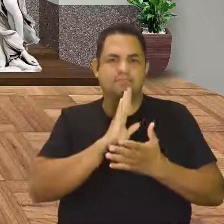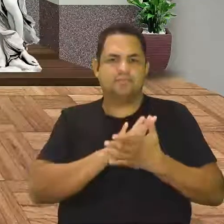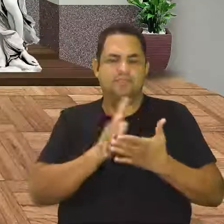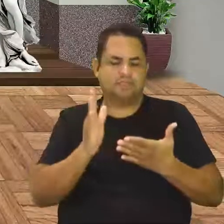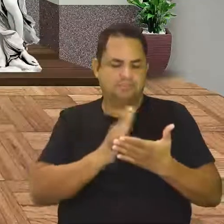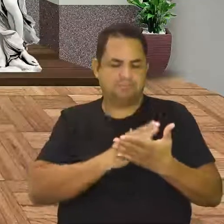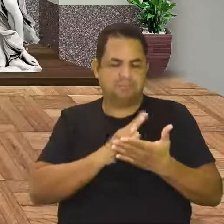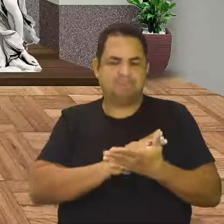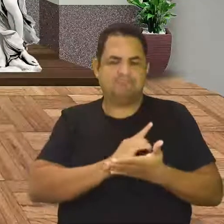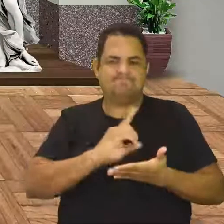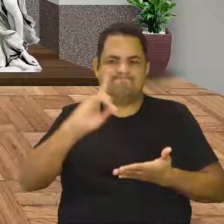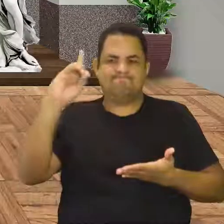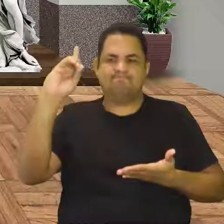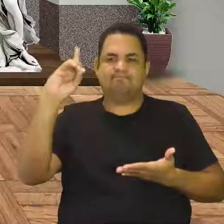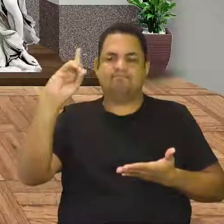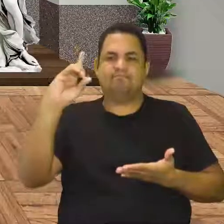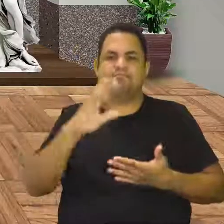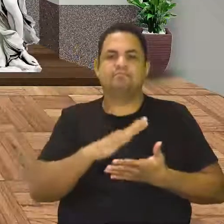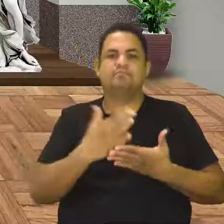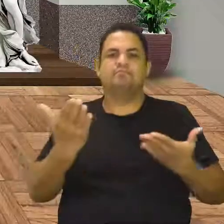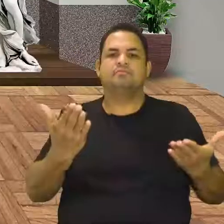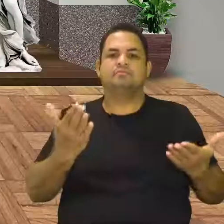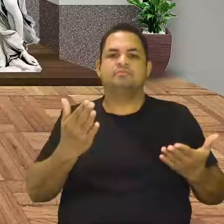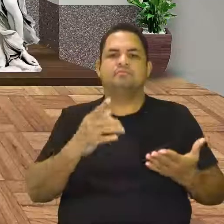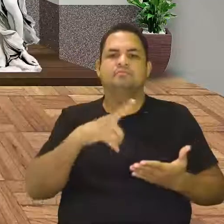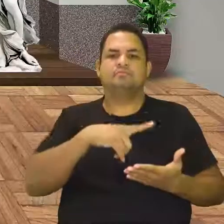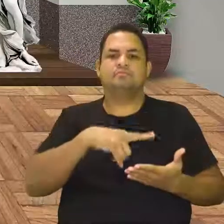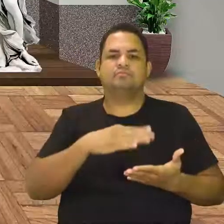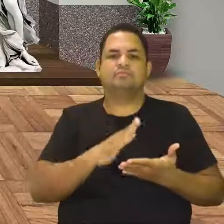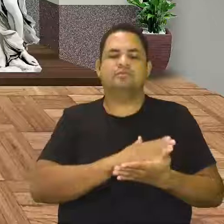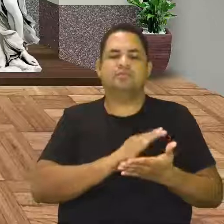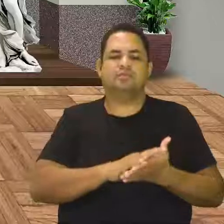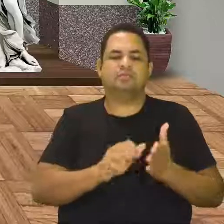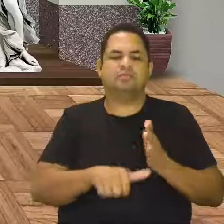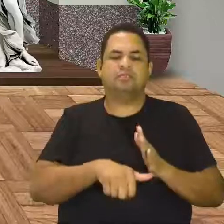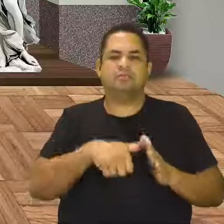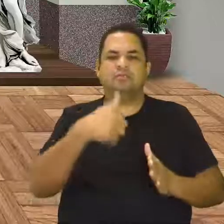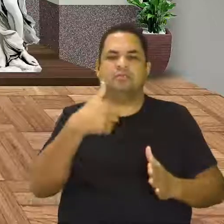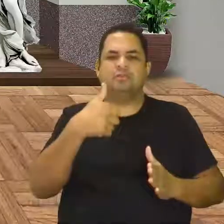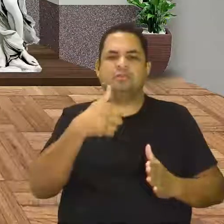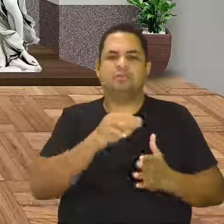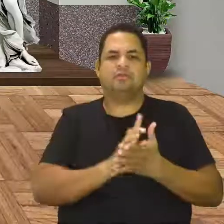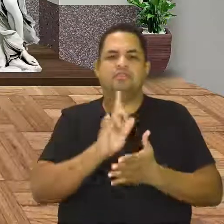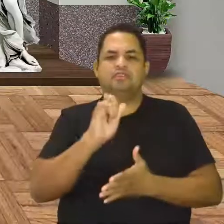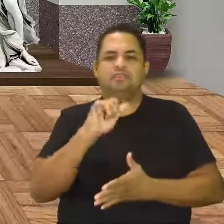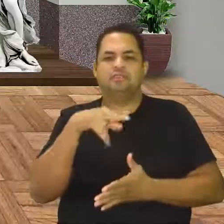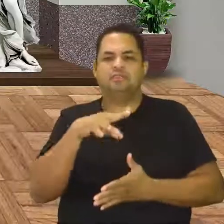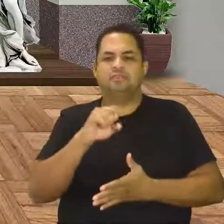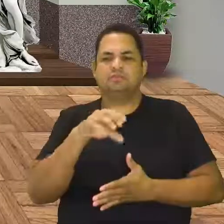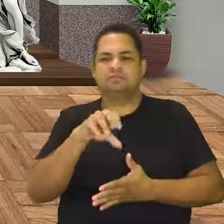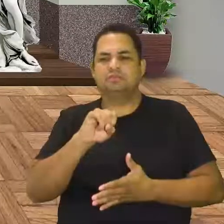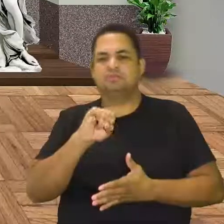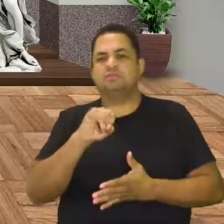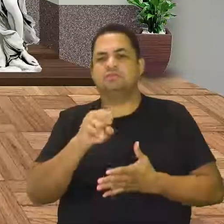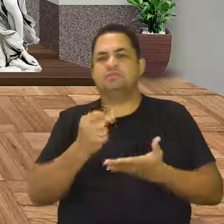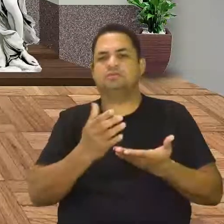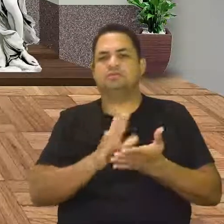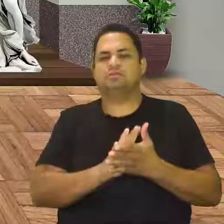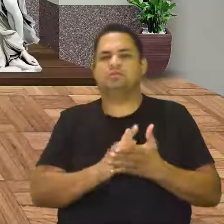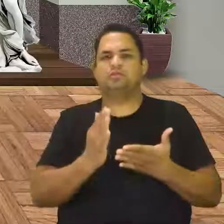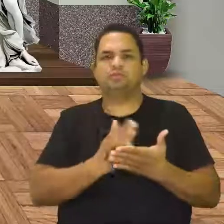né? Na Bíblia, tem o primeiro livro da Bíblia chamado Gênesis. No